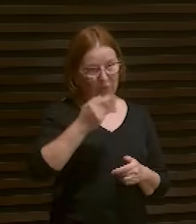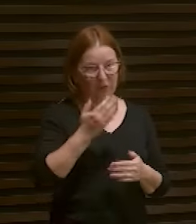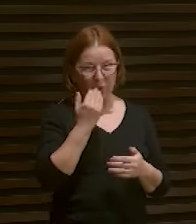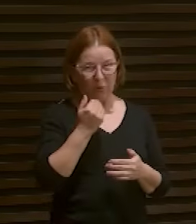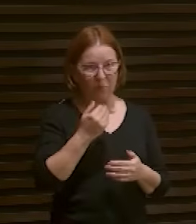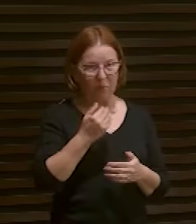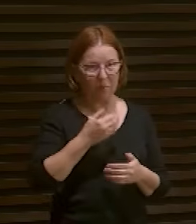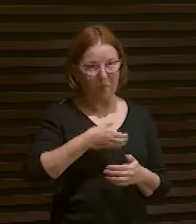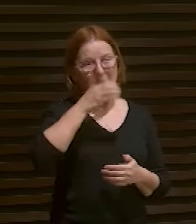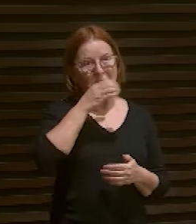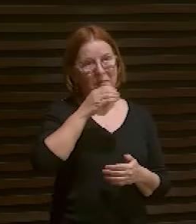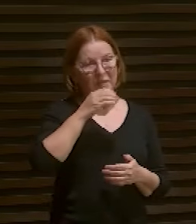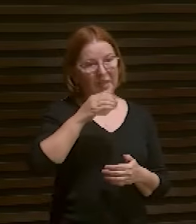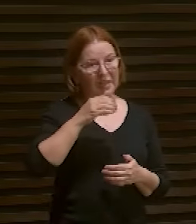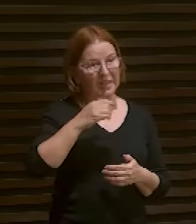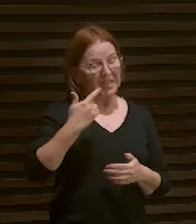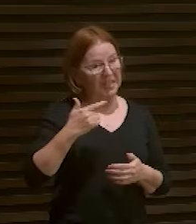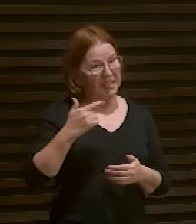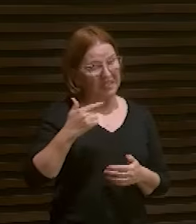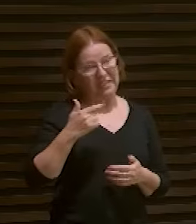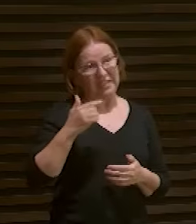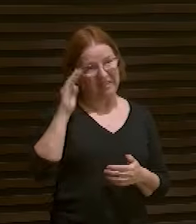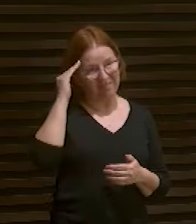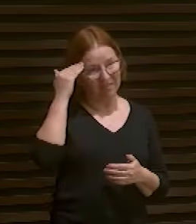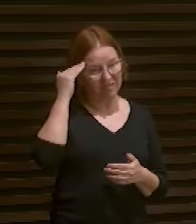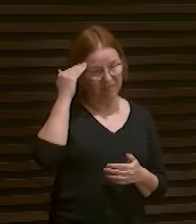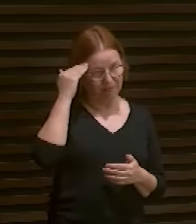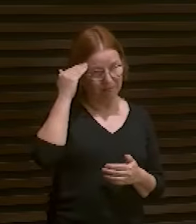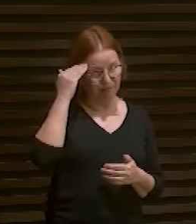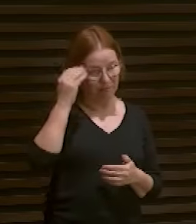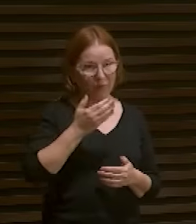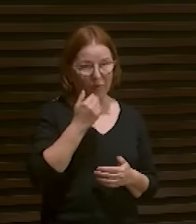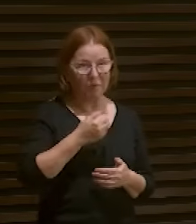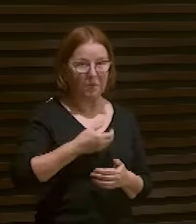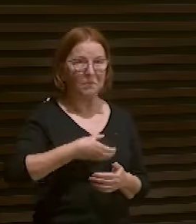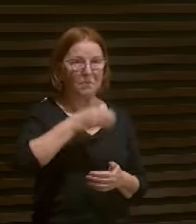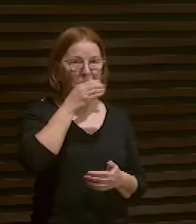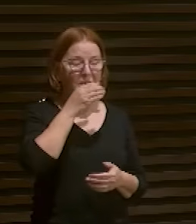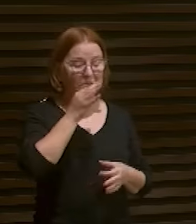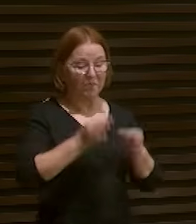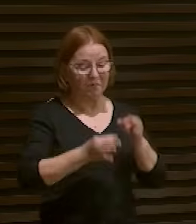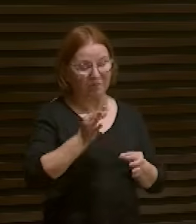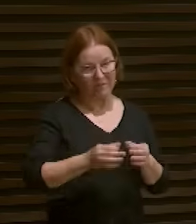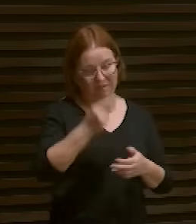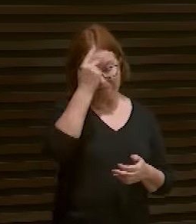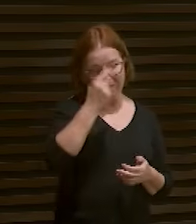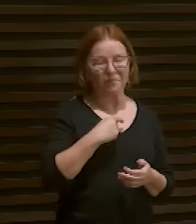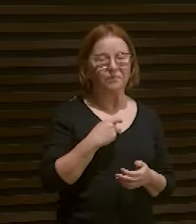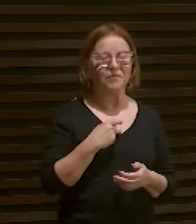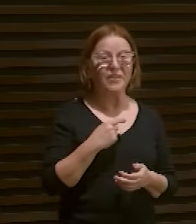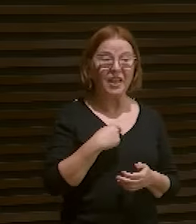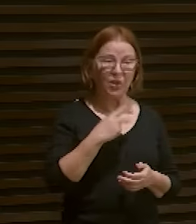sem discernir o corpo, come e bebe juízo para si. Eu creio